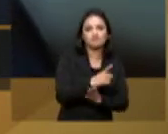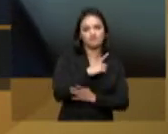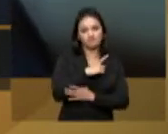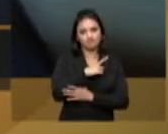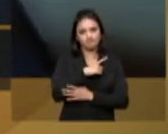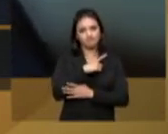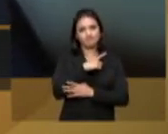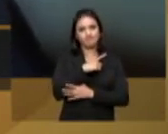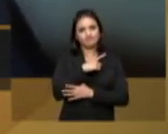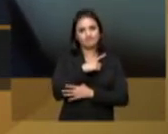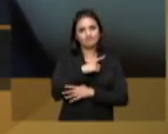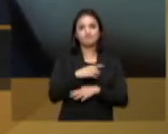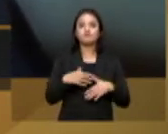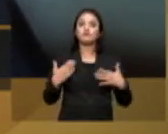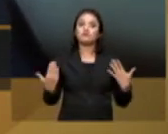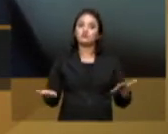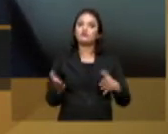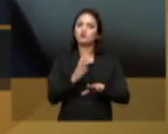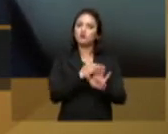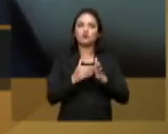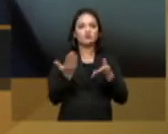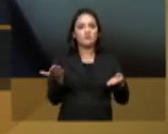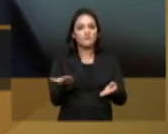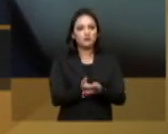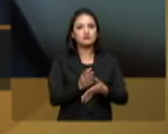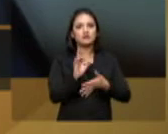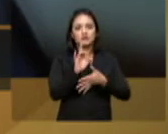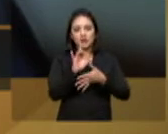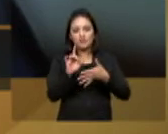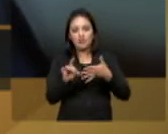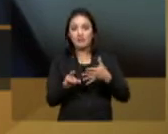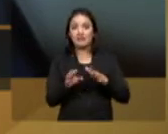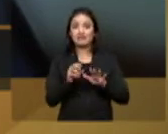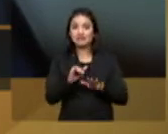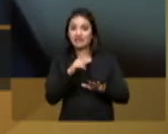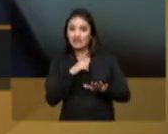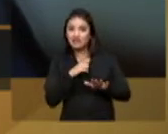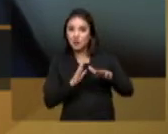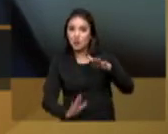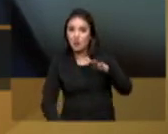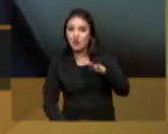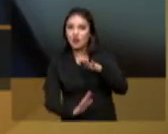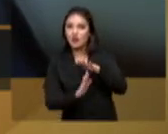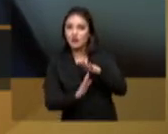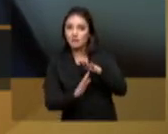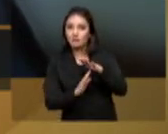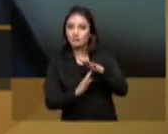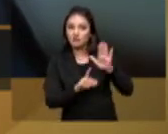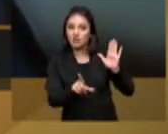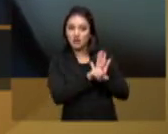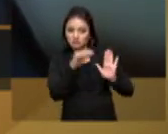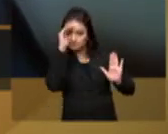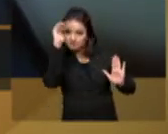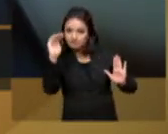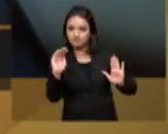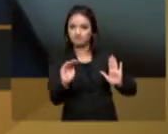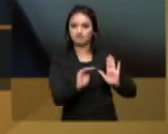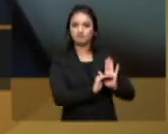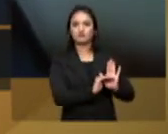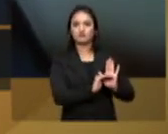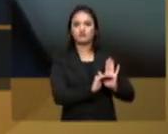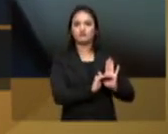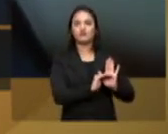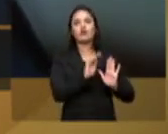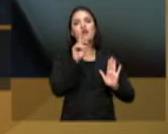todos eles, a presença do teto legal para a exação foi